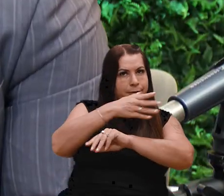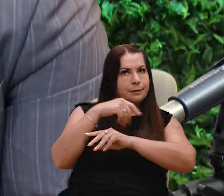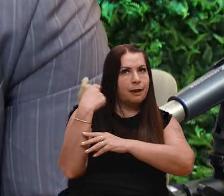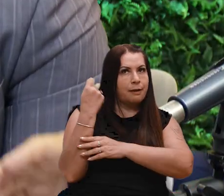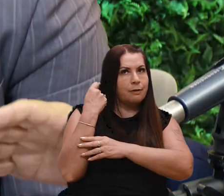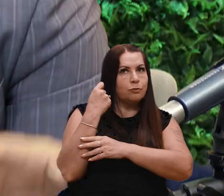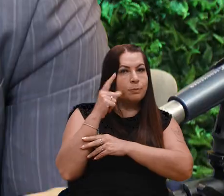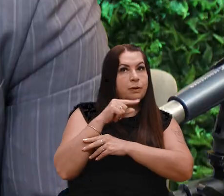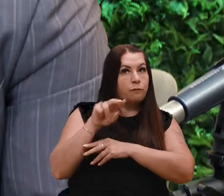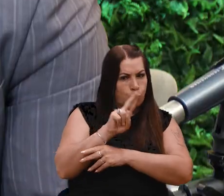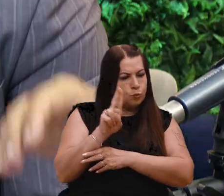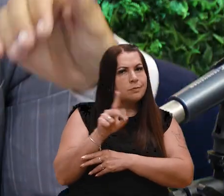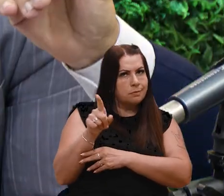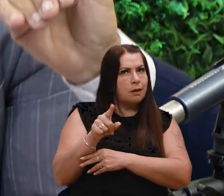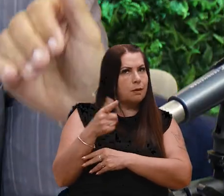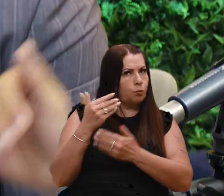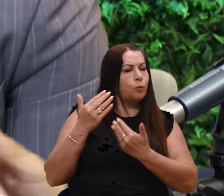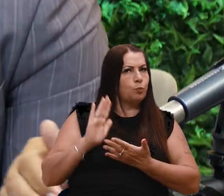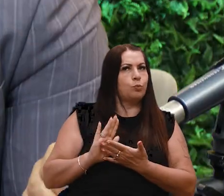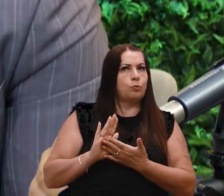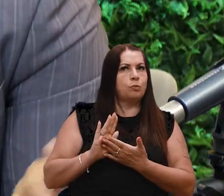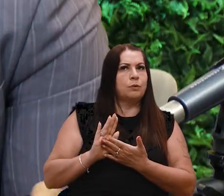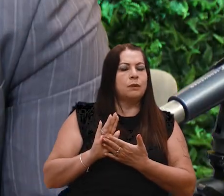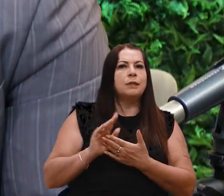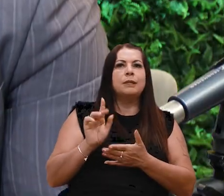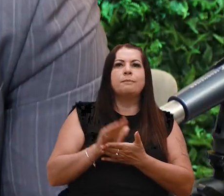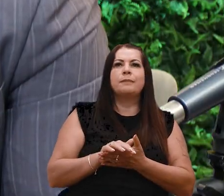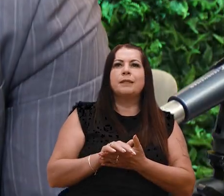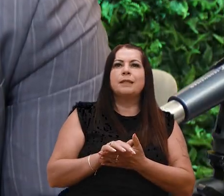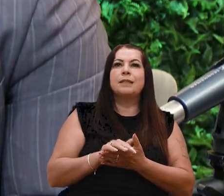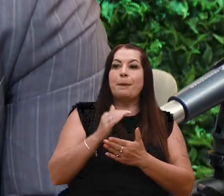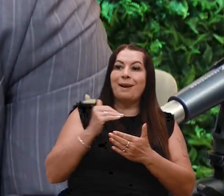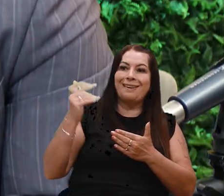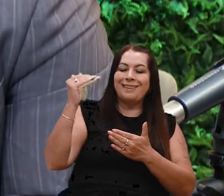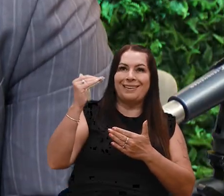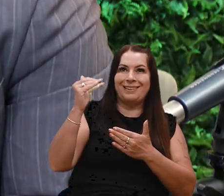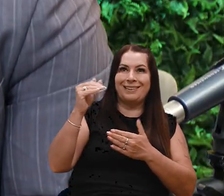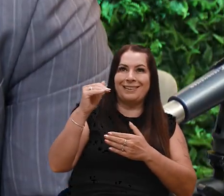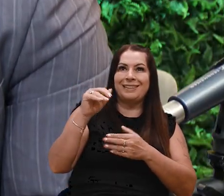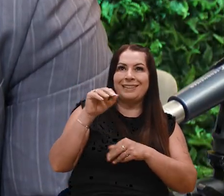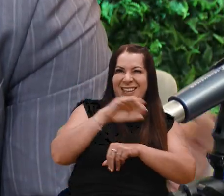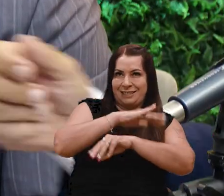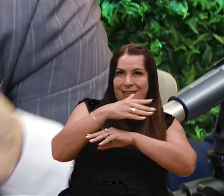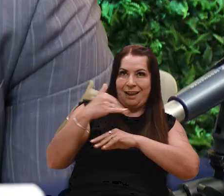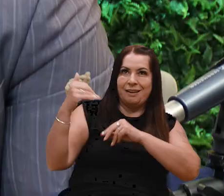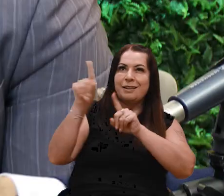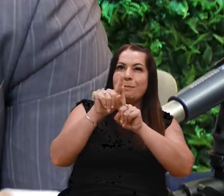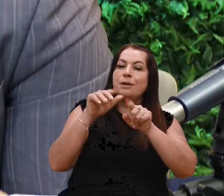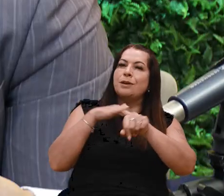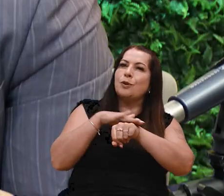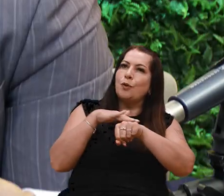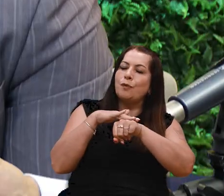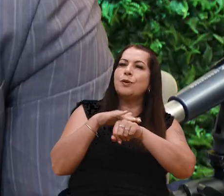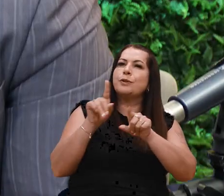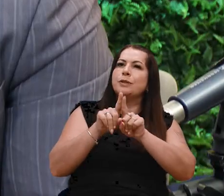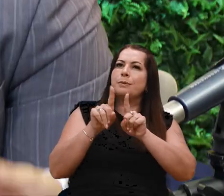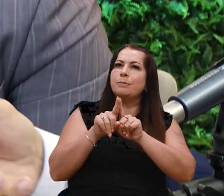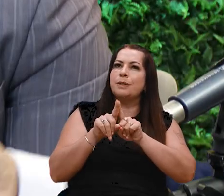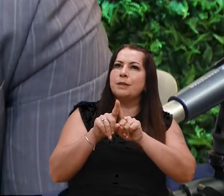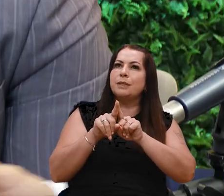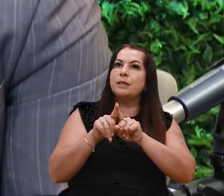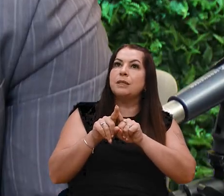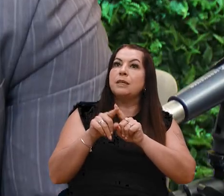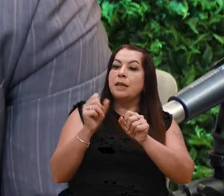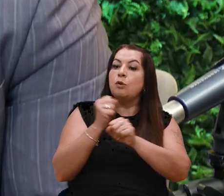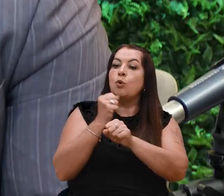essa estrada também, sem dúvida, e também dos campos de cima da Serra. O ministro conversou com o empreiteiro, com quem